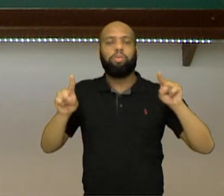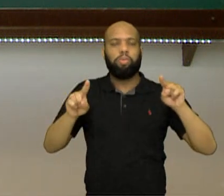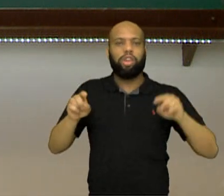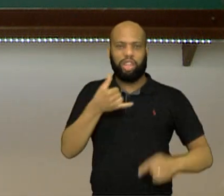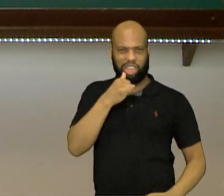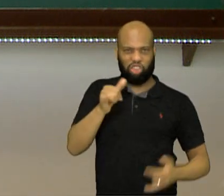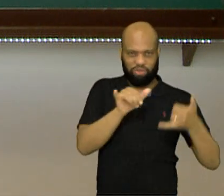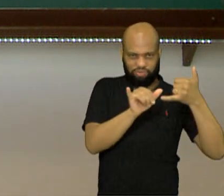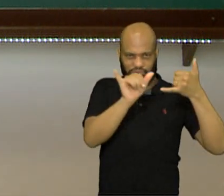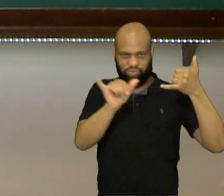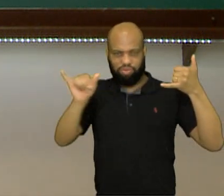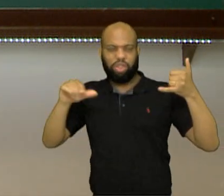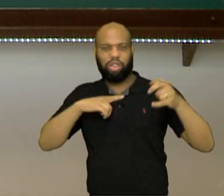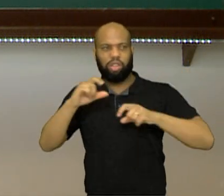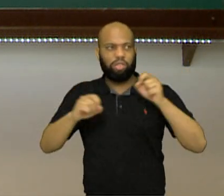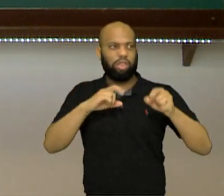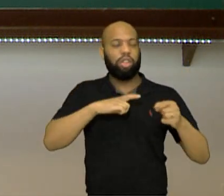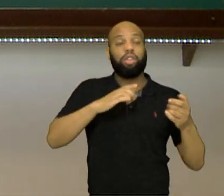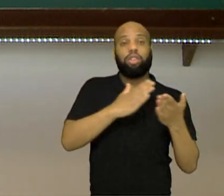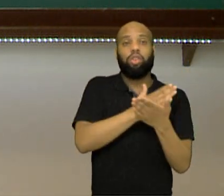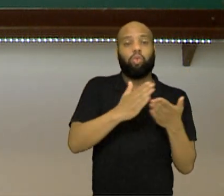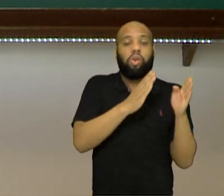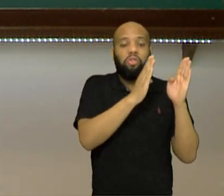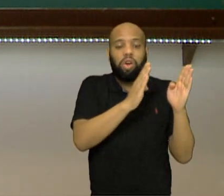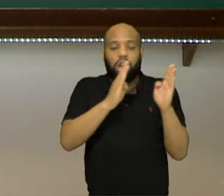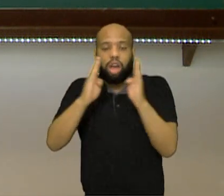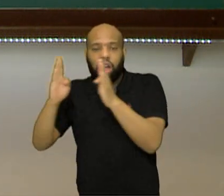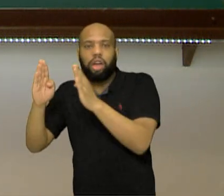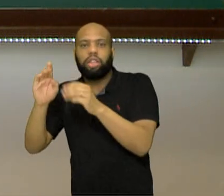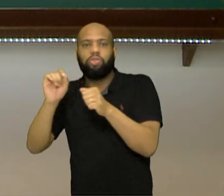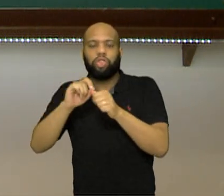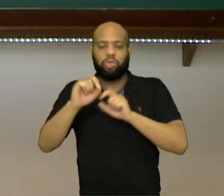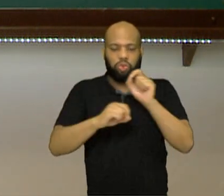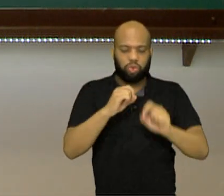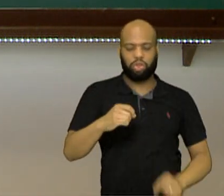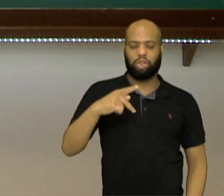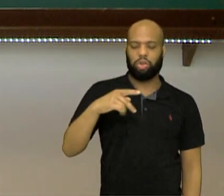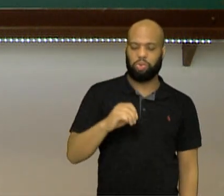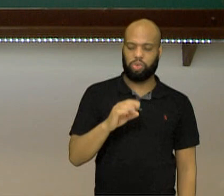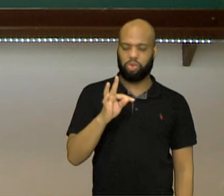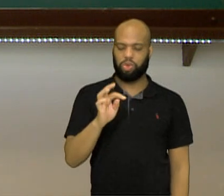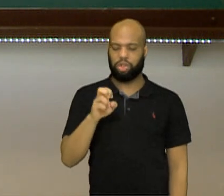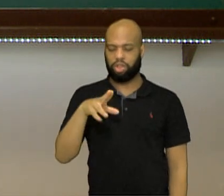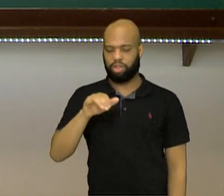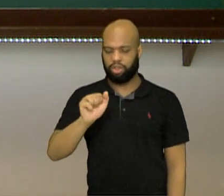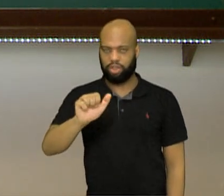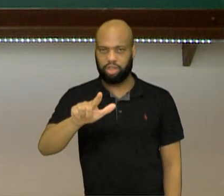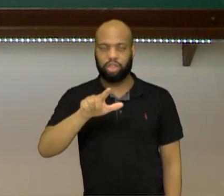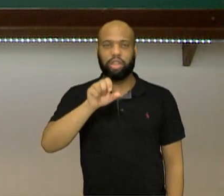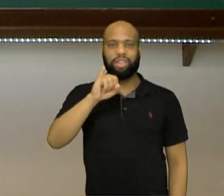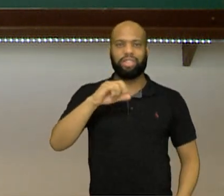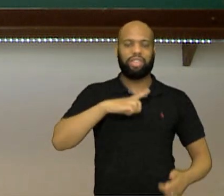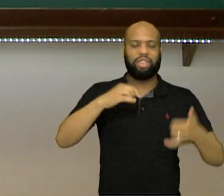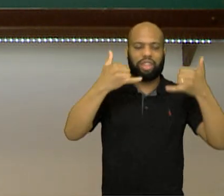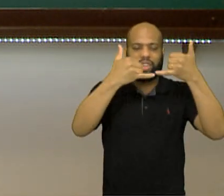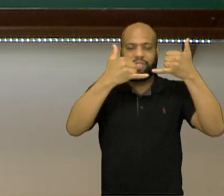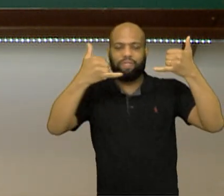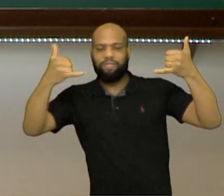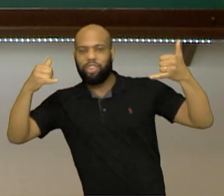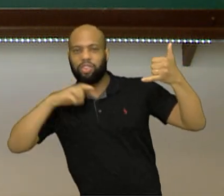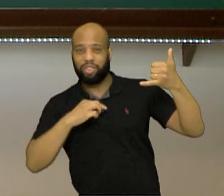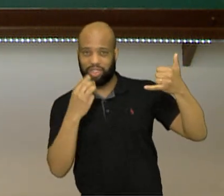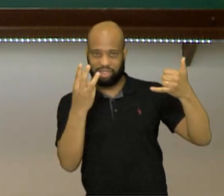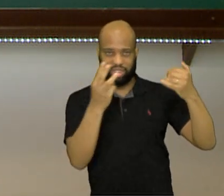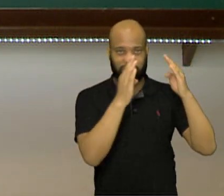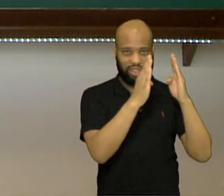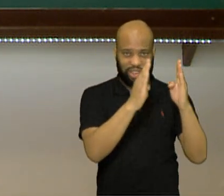tem as fases que levam os potenciais. Se o fio de alta tensão tem 3 fases,